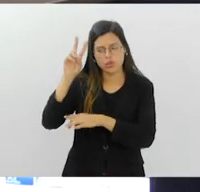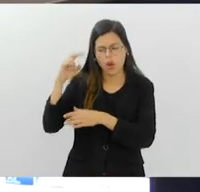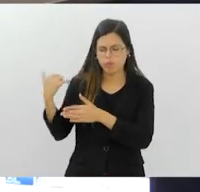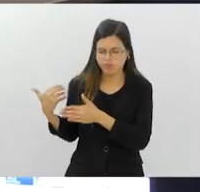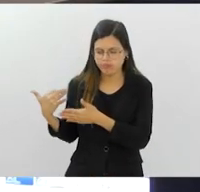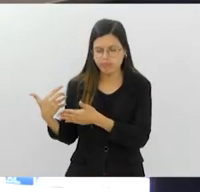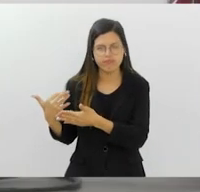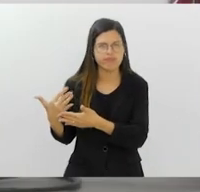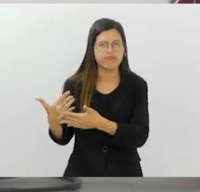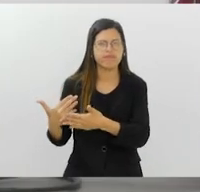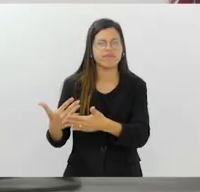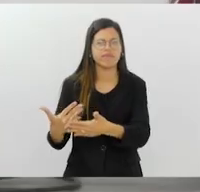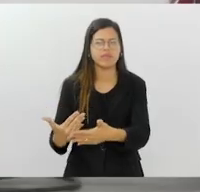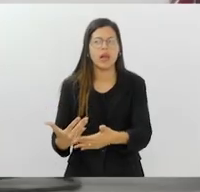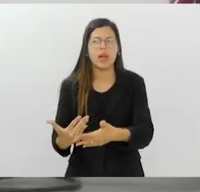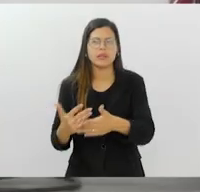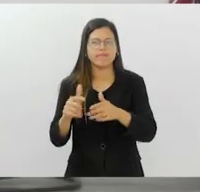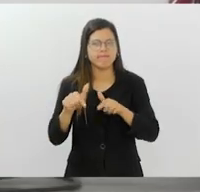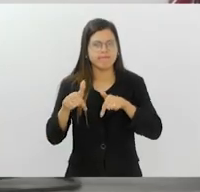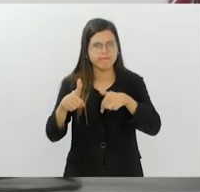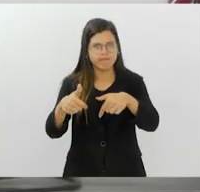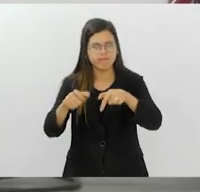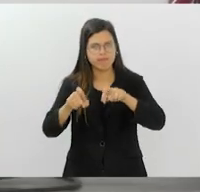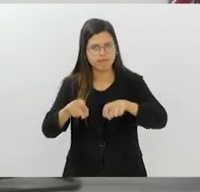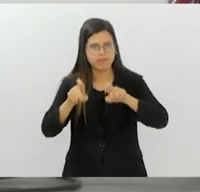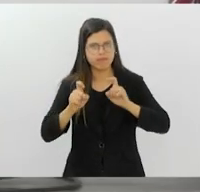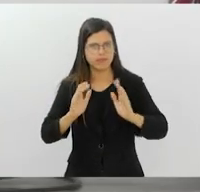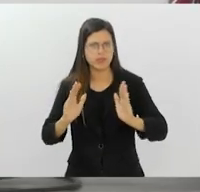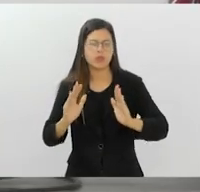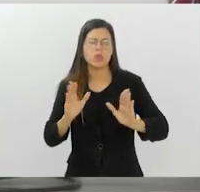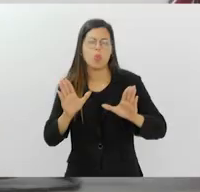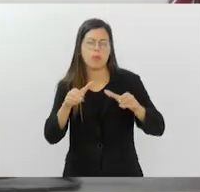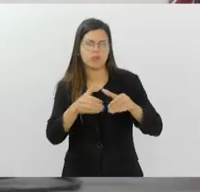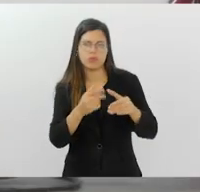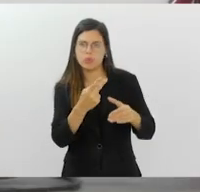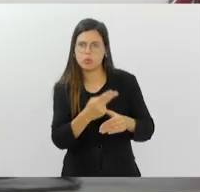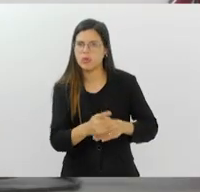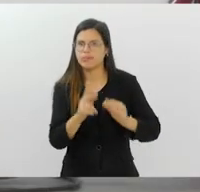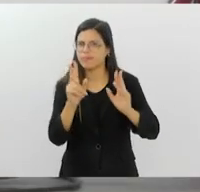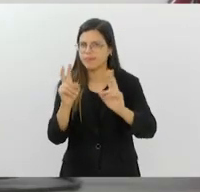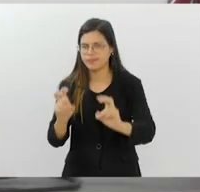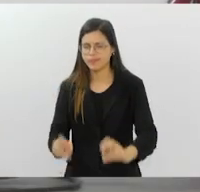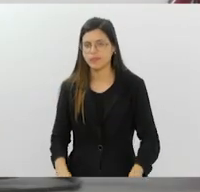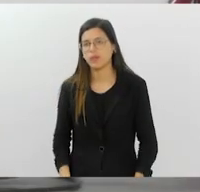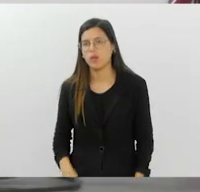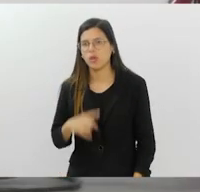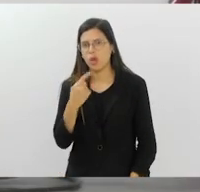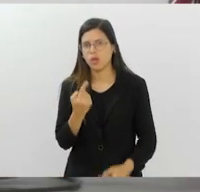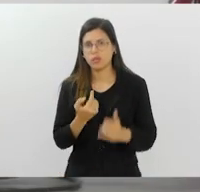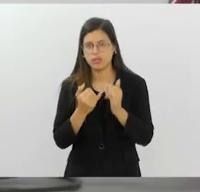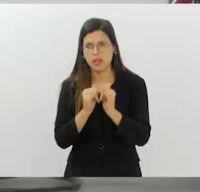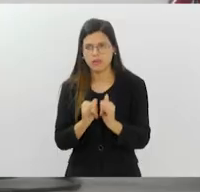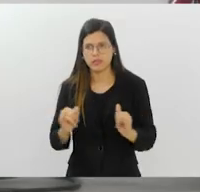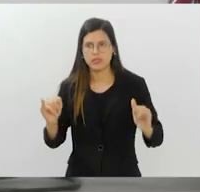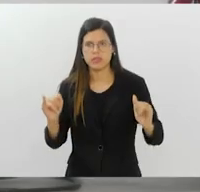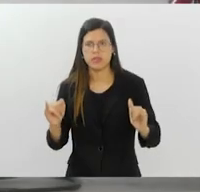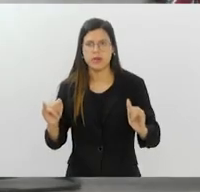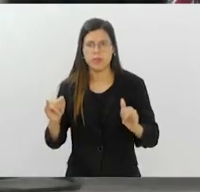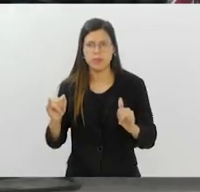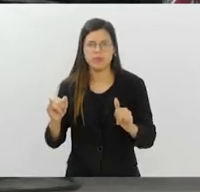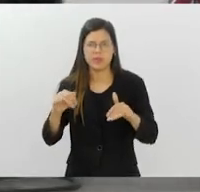eh com seu mandato com a comissão nesse assunto e como nós anunciamos eh que tava